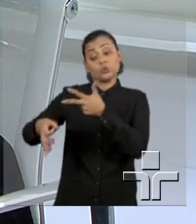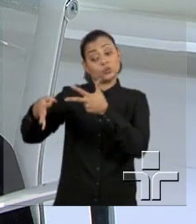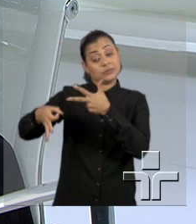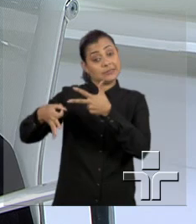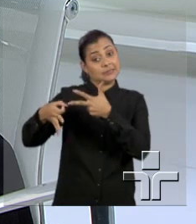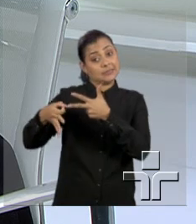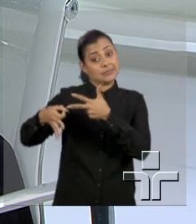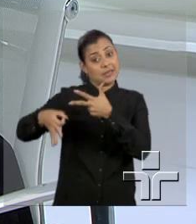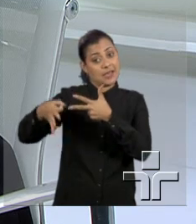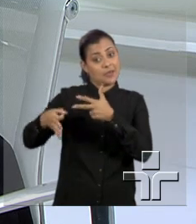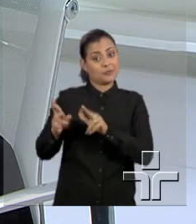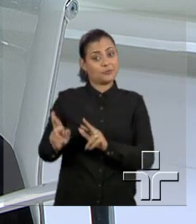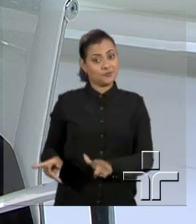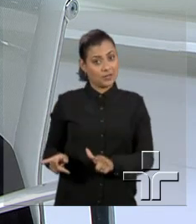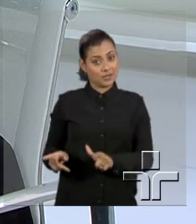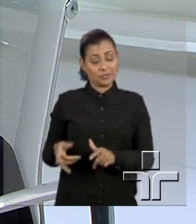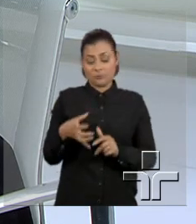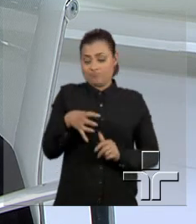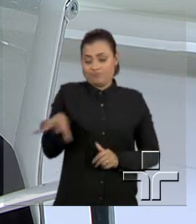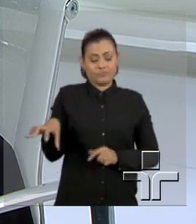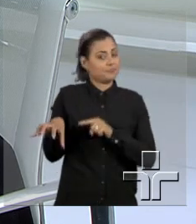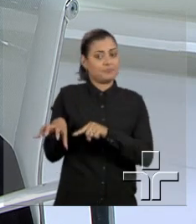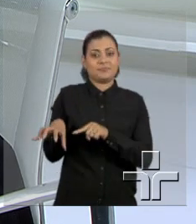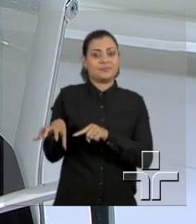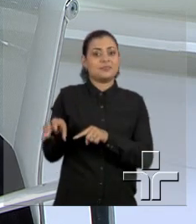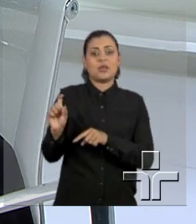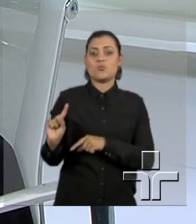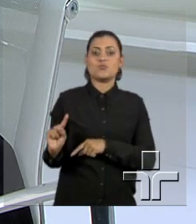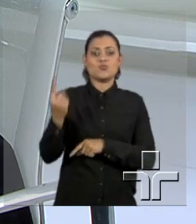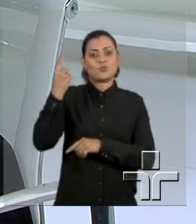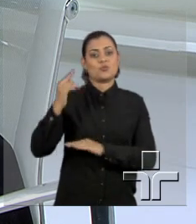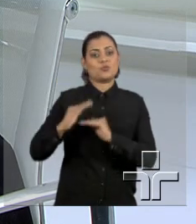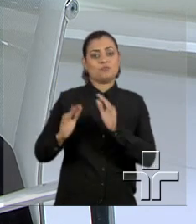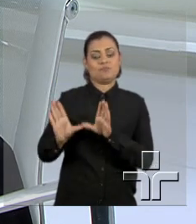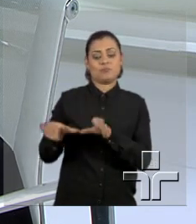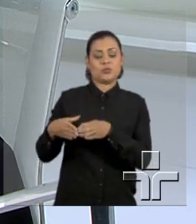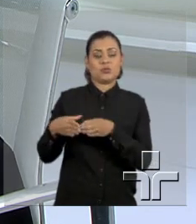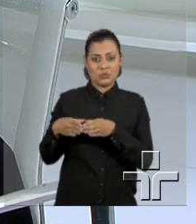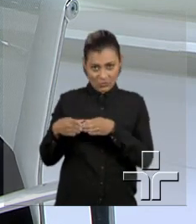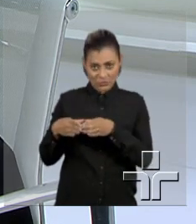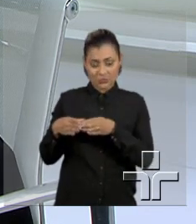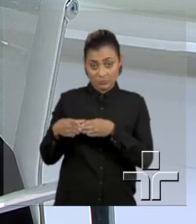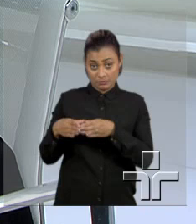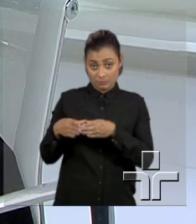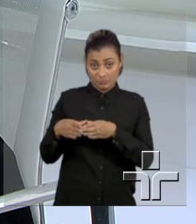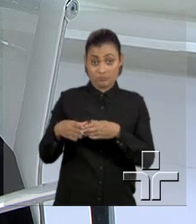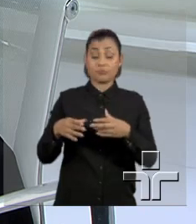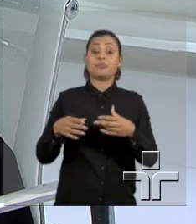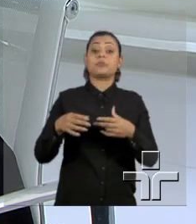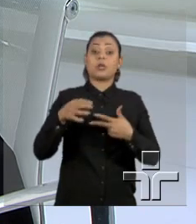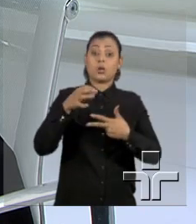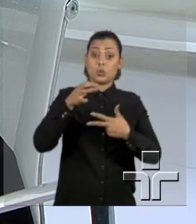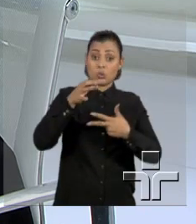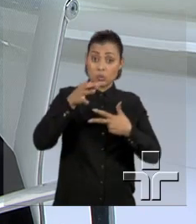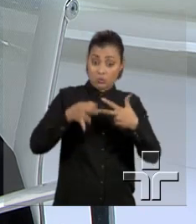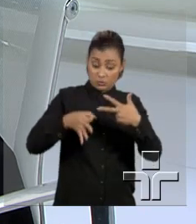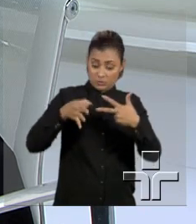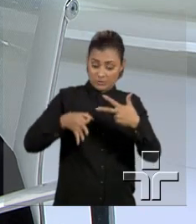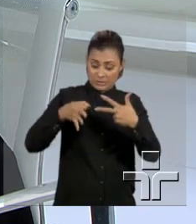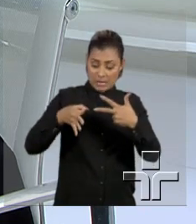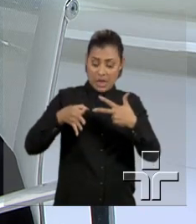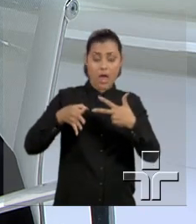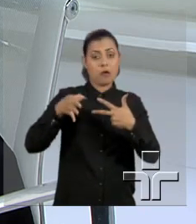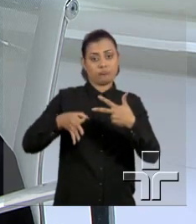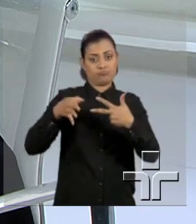parte. É o único profissional, é o único vitalício, né? A relação do judiciário,